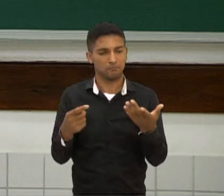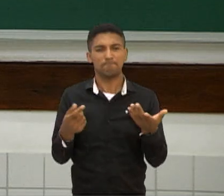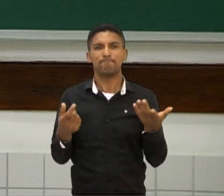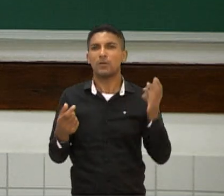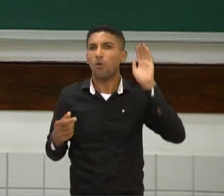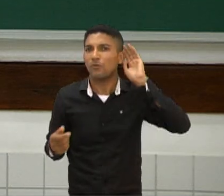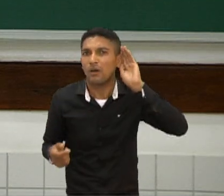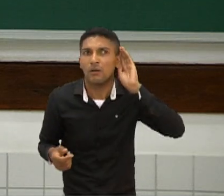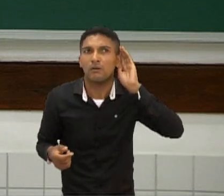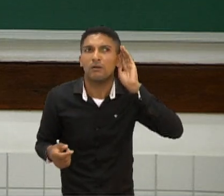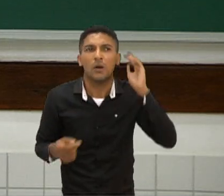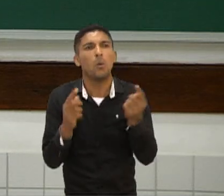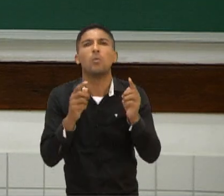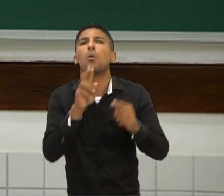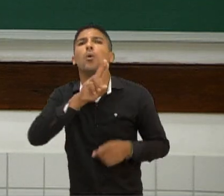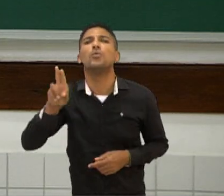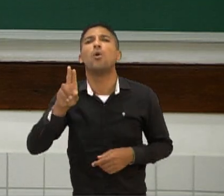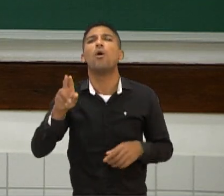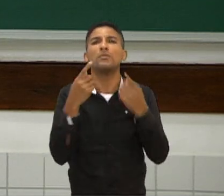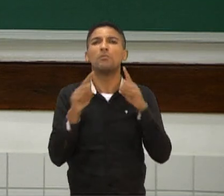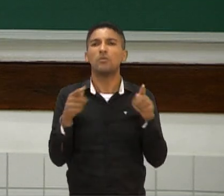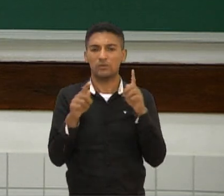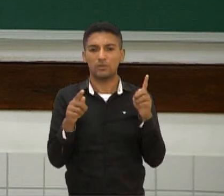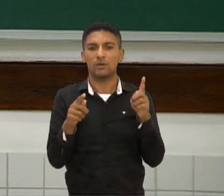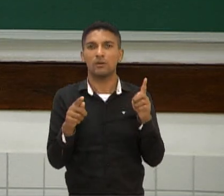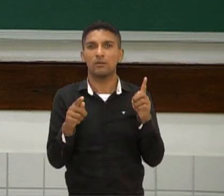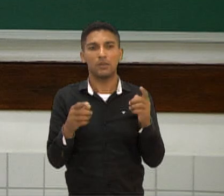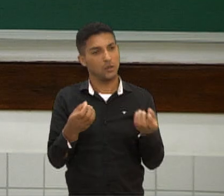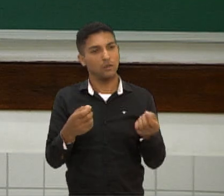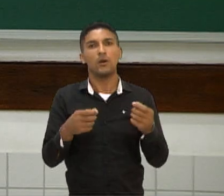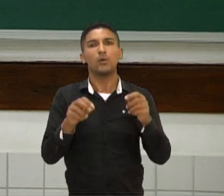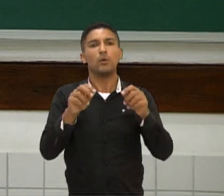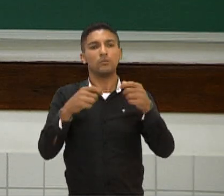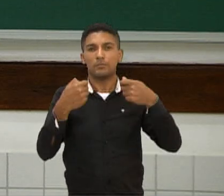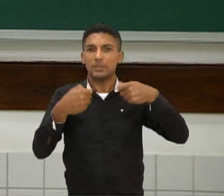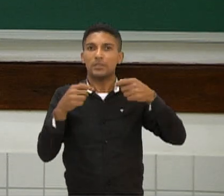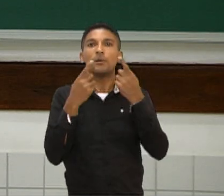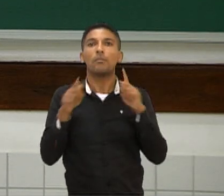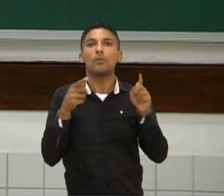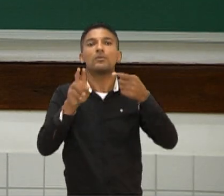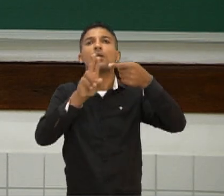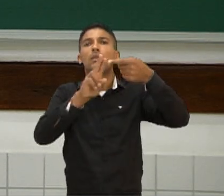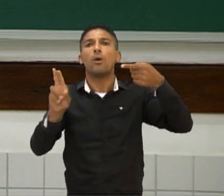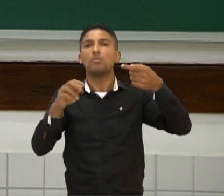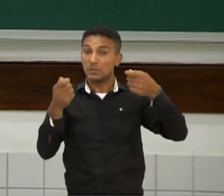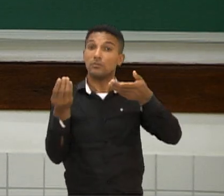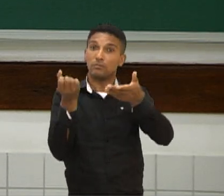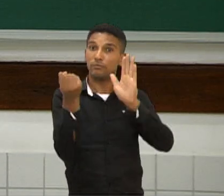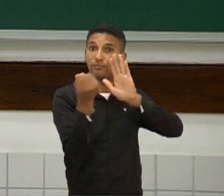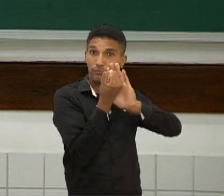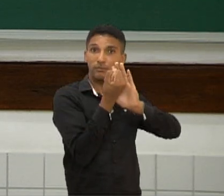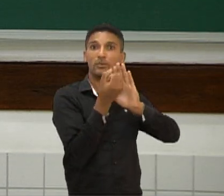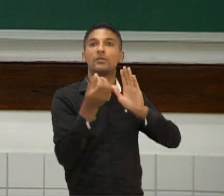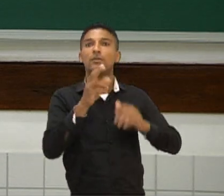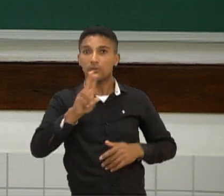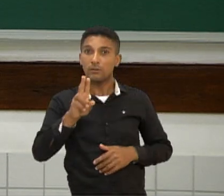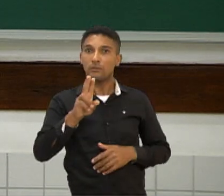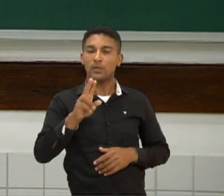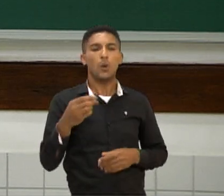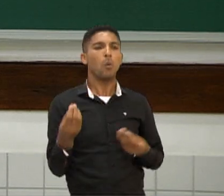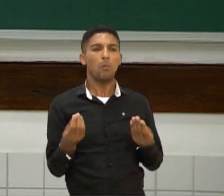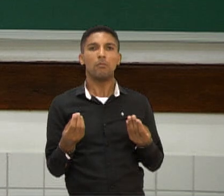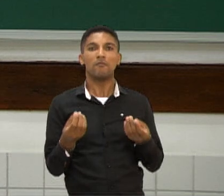pôr o nome nas músicas, porque senão não tem como vender. Como que eu vou vender uma música se ela não tem nome? Então aí o nome dessas festas começaram